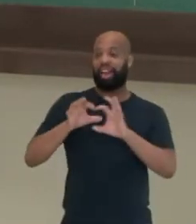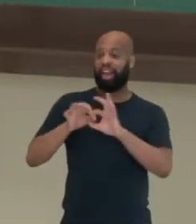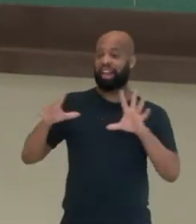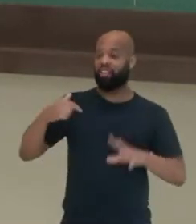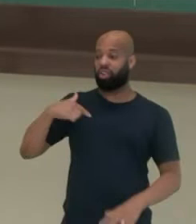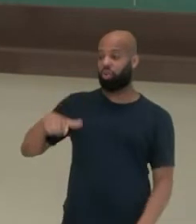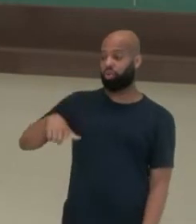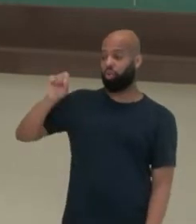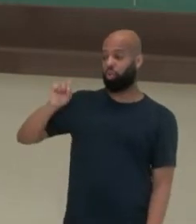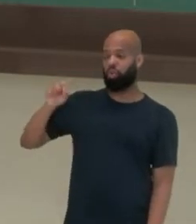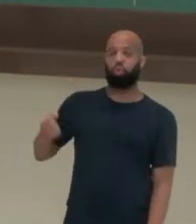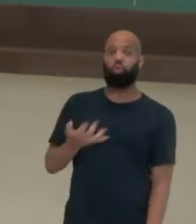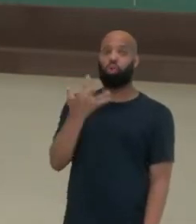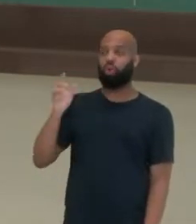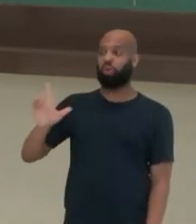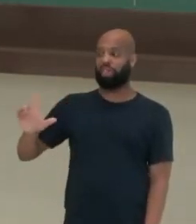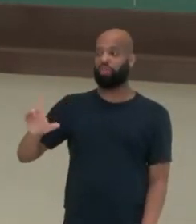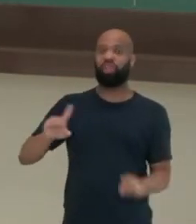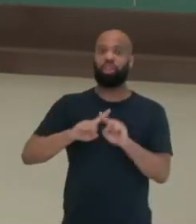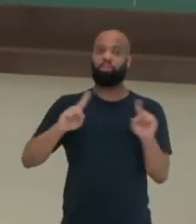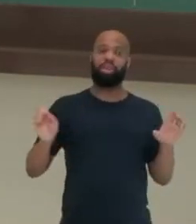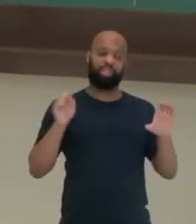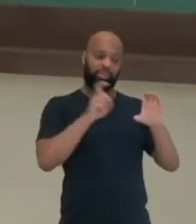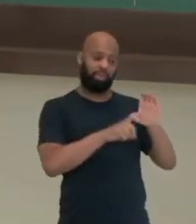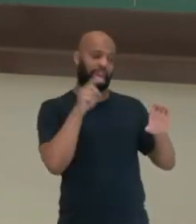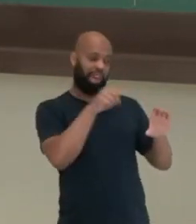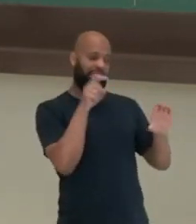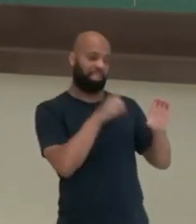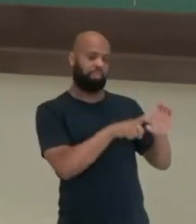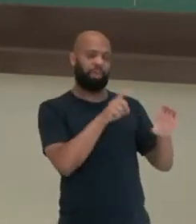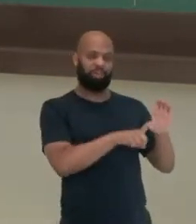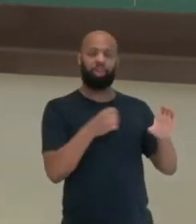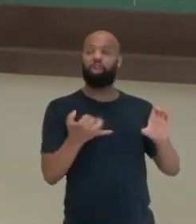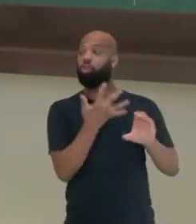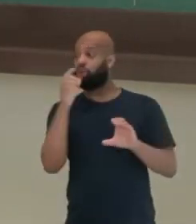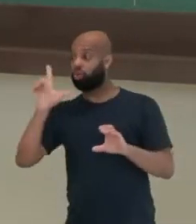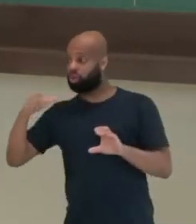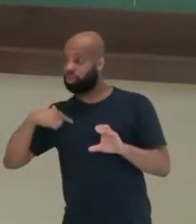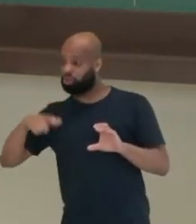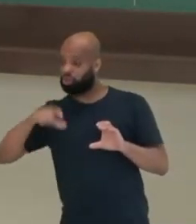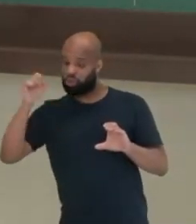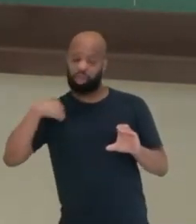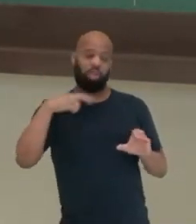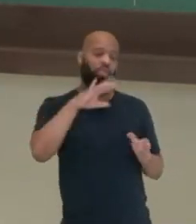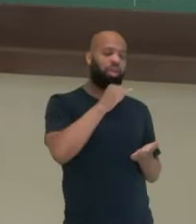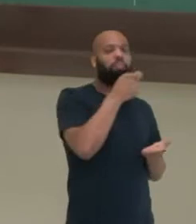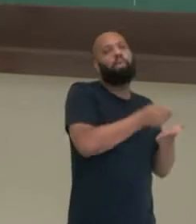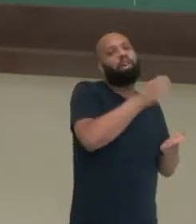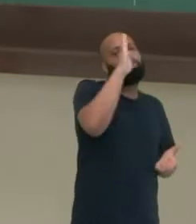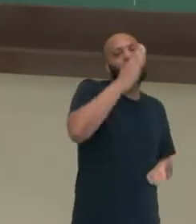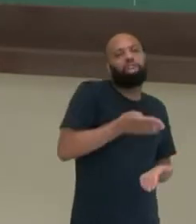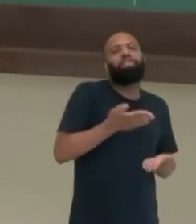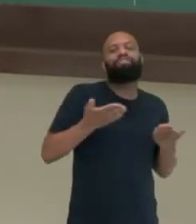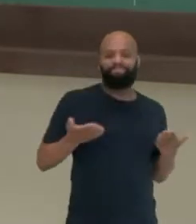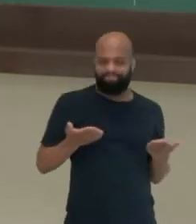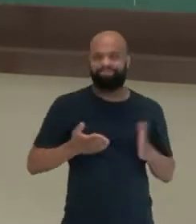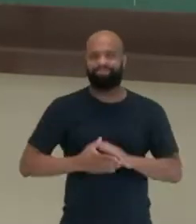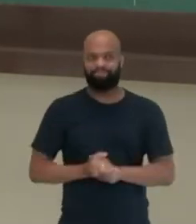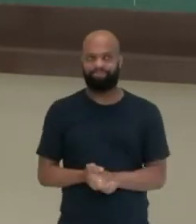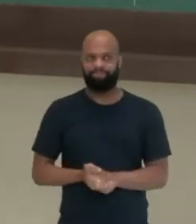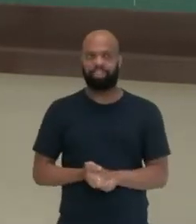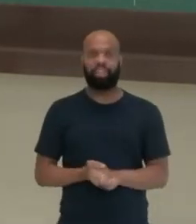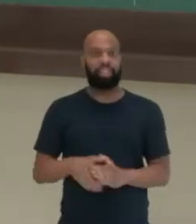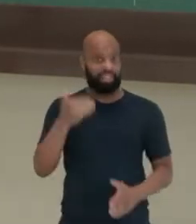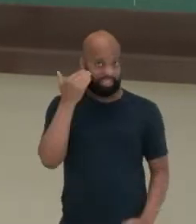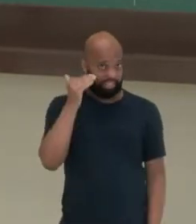escolho. Agora, a variável dependente depende, ela é dependente, depende de quantos litros você vai colocar.